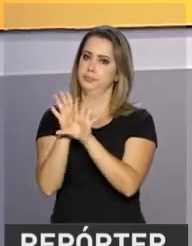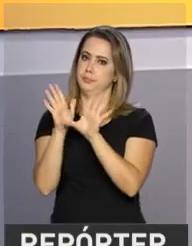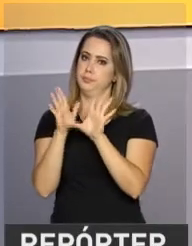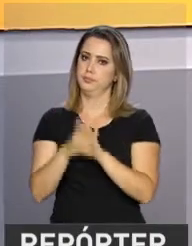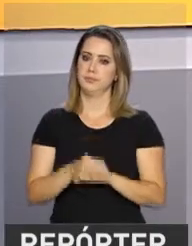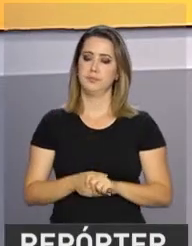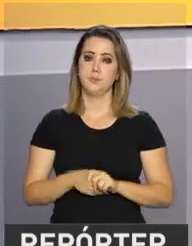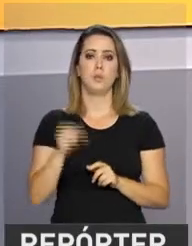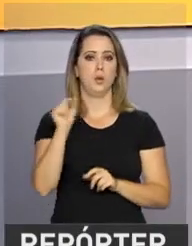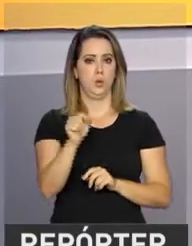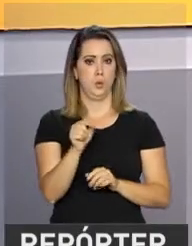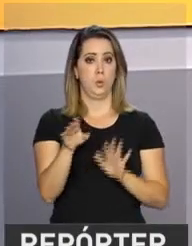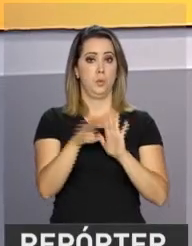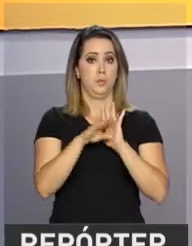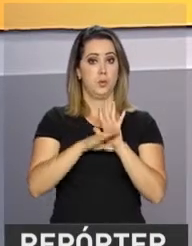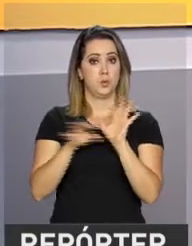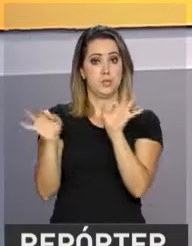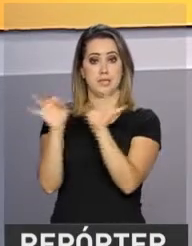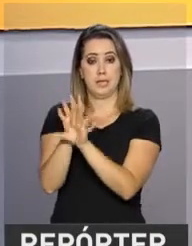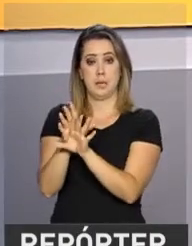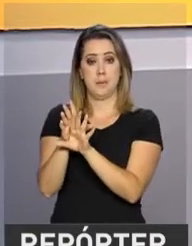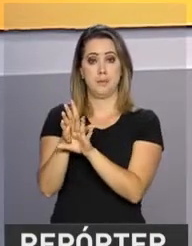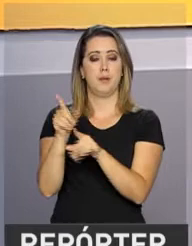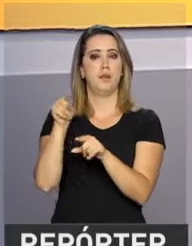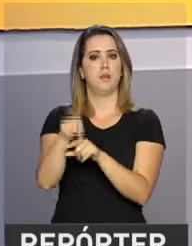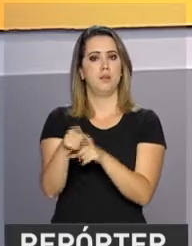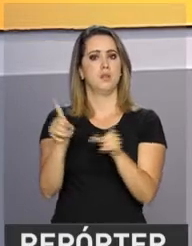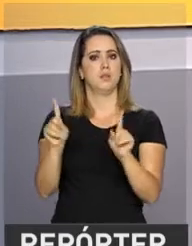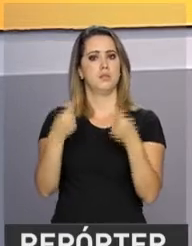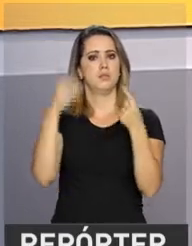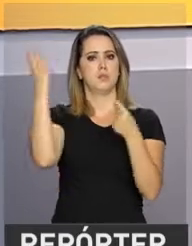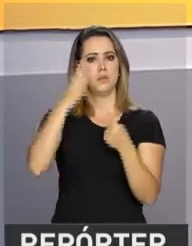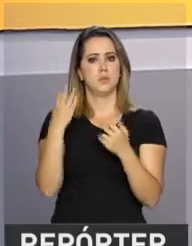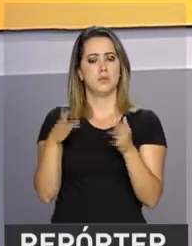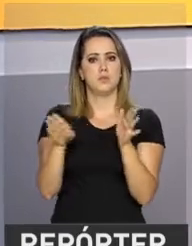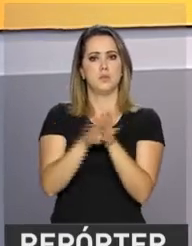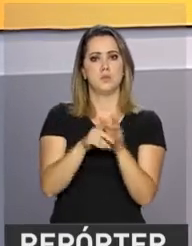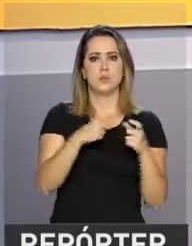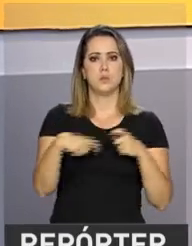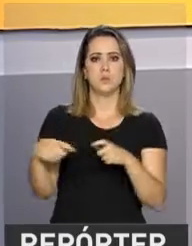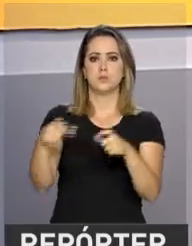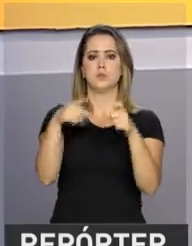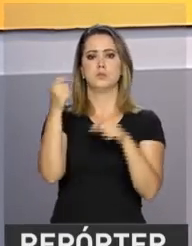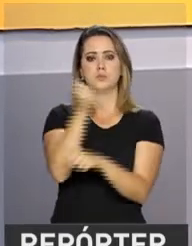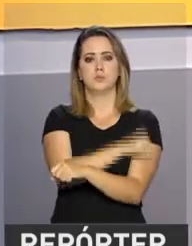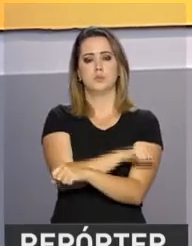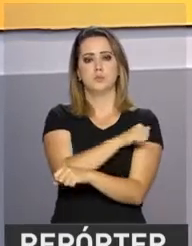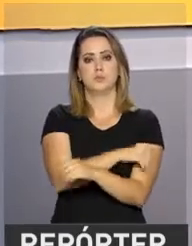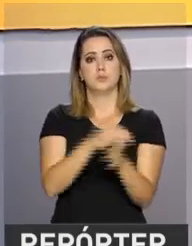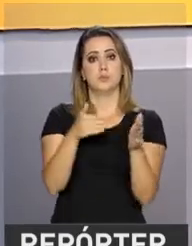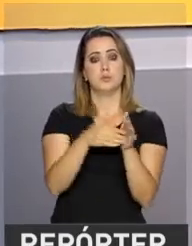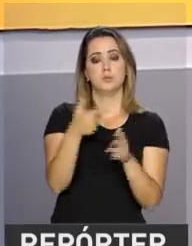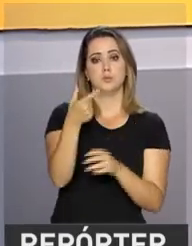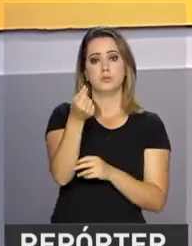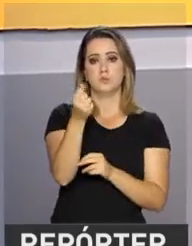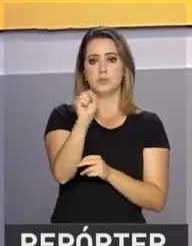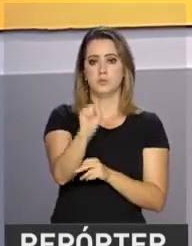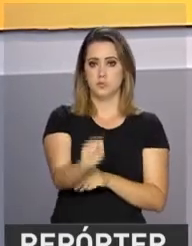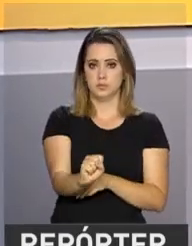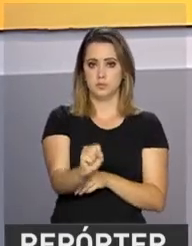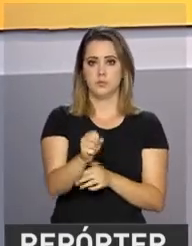O projeto Eliminar a Dengue Desafio Brasil vai chegar a diversas áreas do Rio de Janeiro até o fim